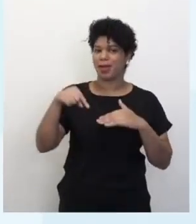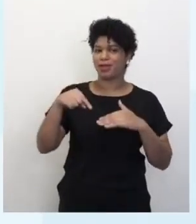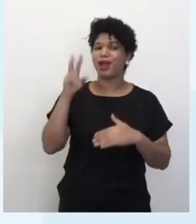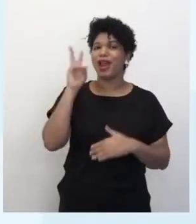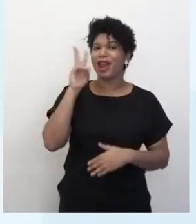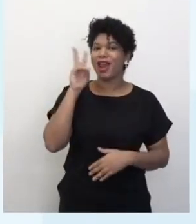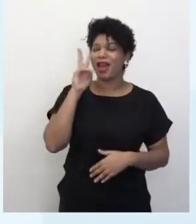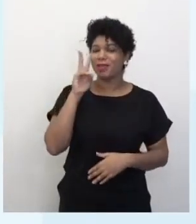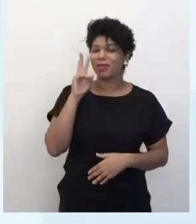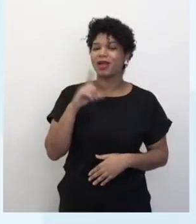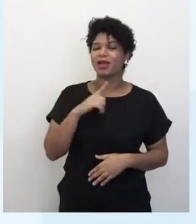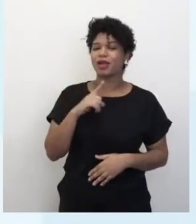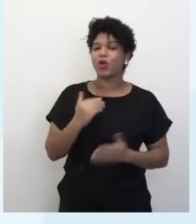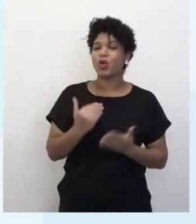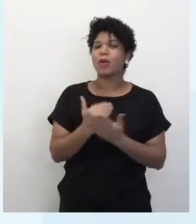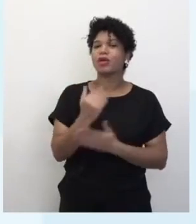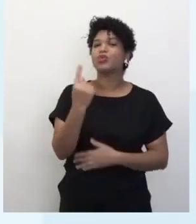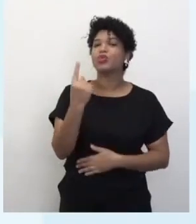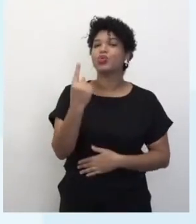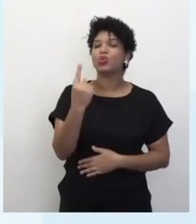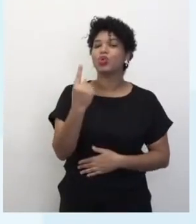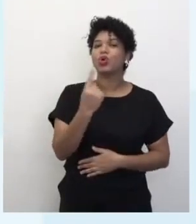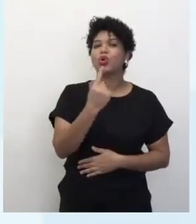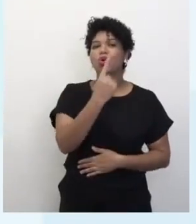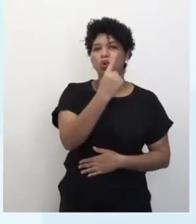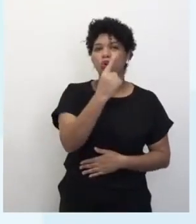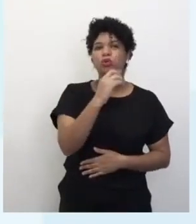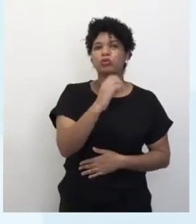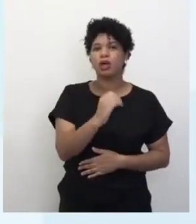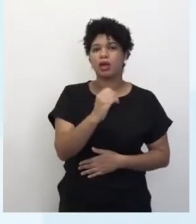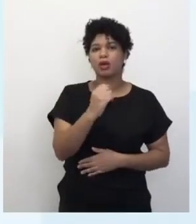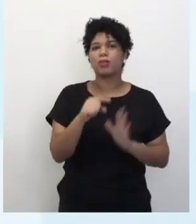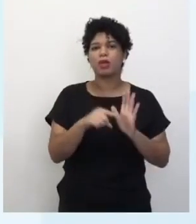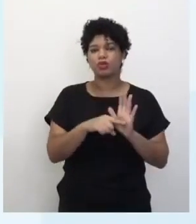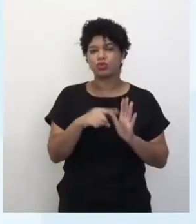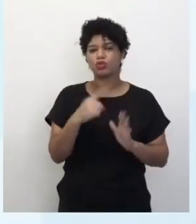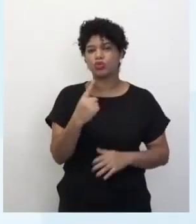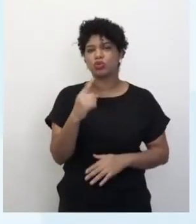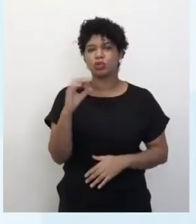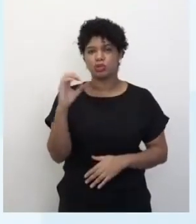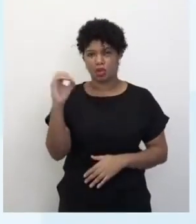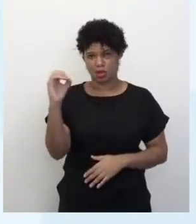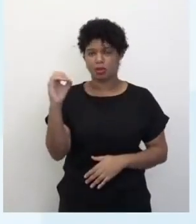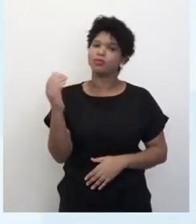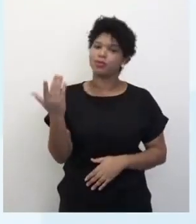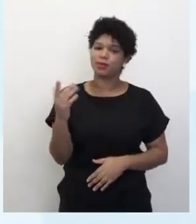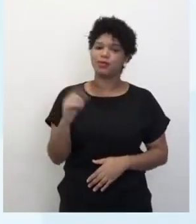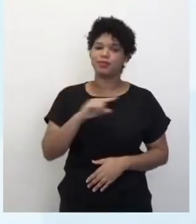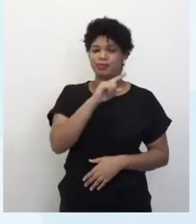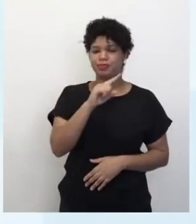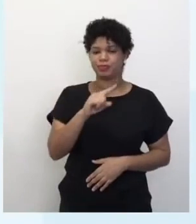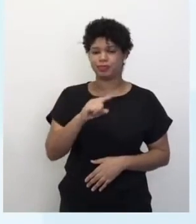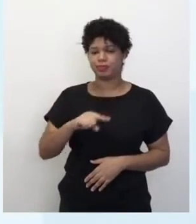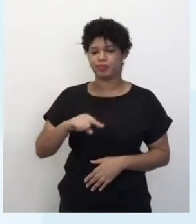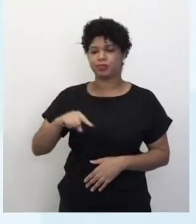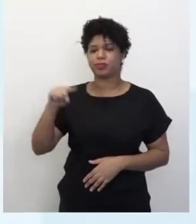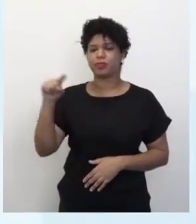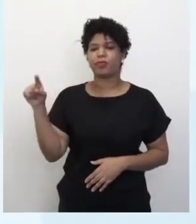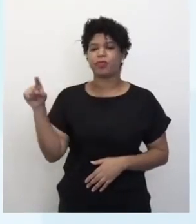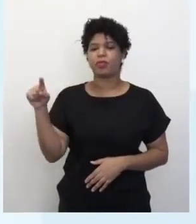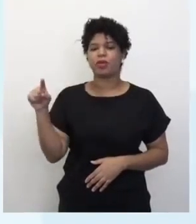começa no 1? 1, 0, menos 1, 0, 1. Certo? Muito bem. Então, ela